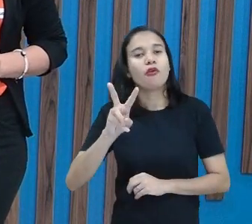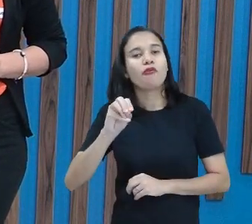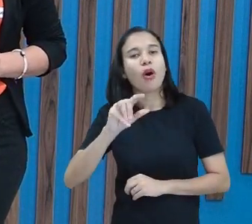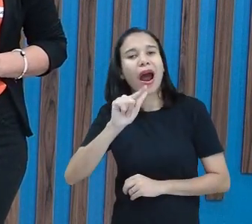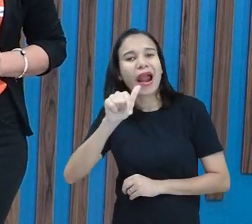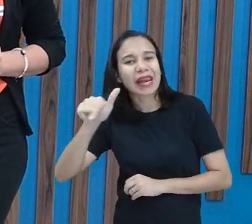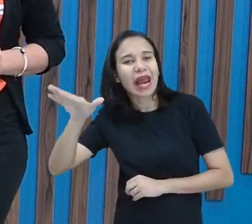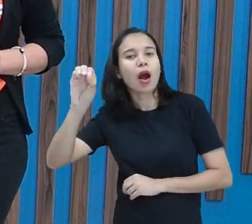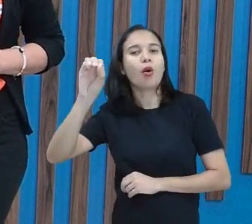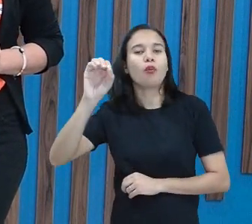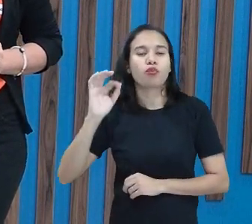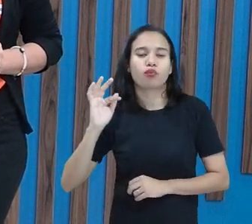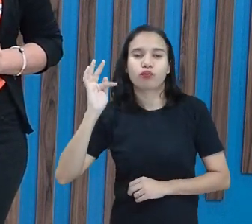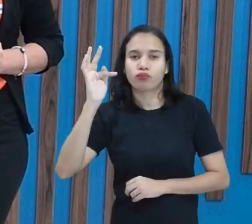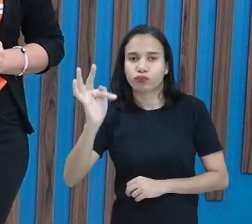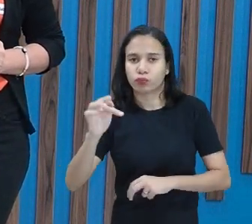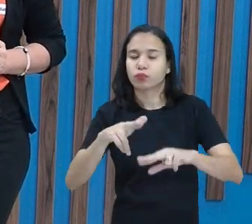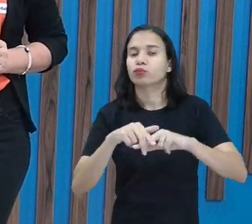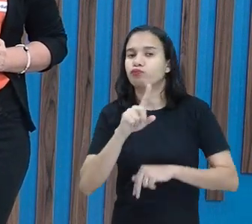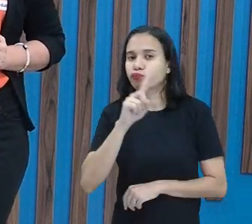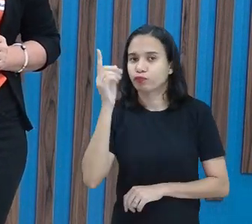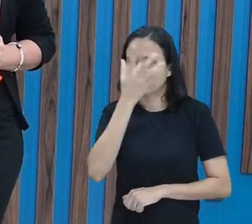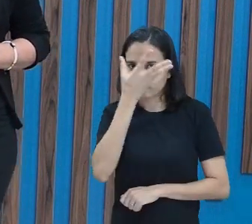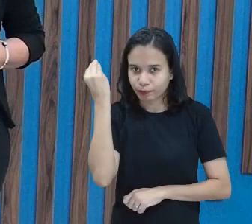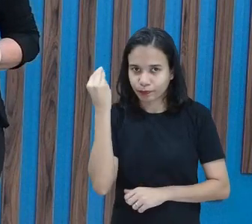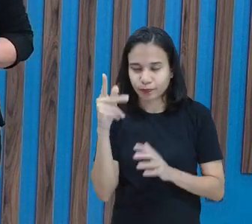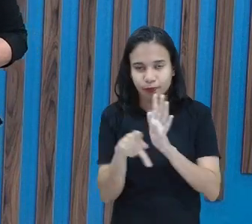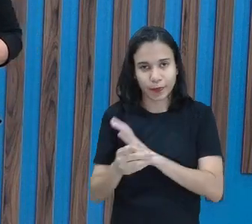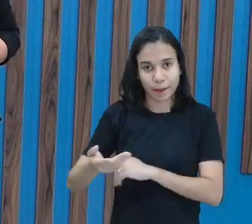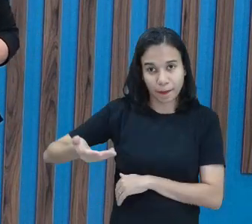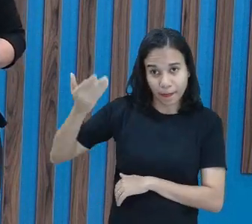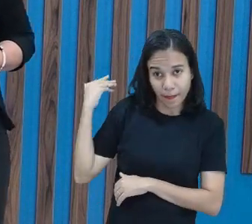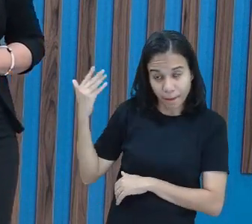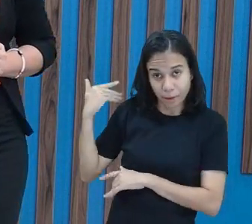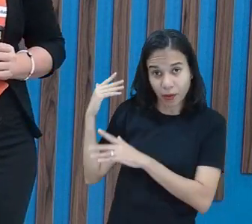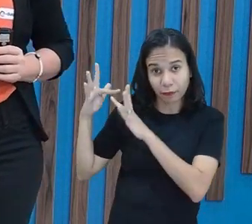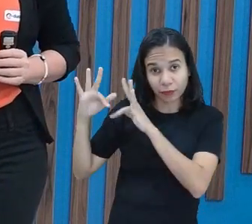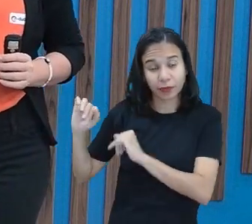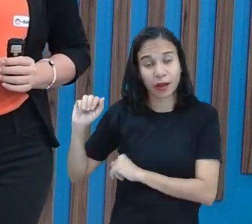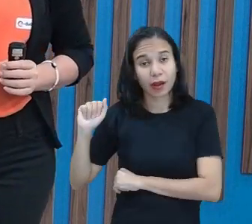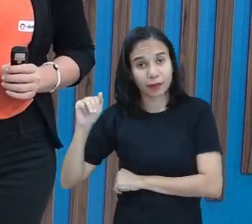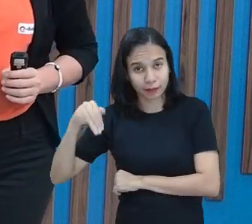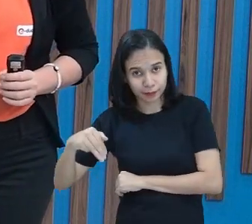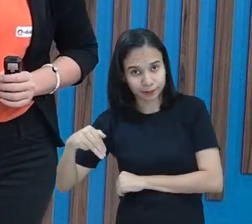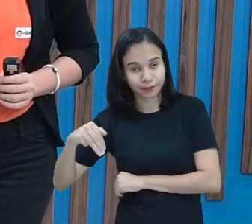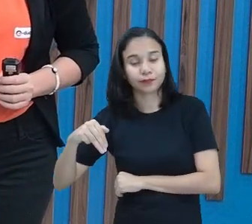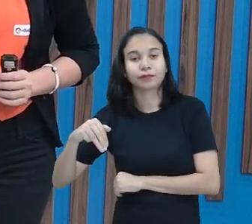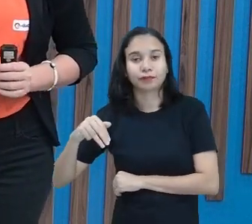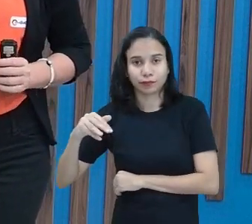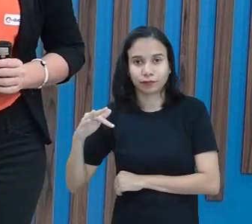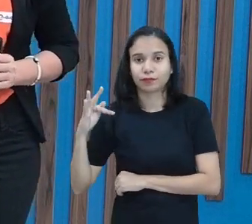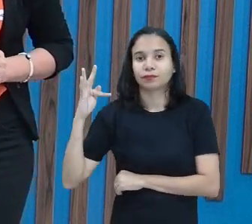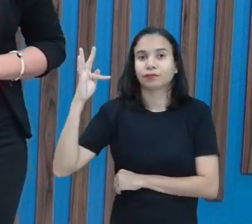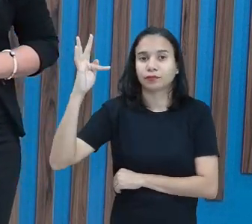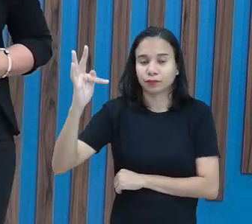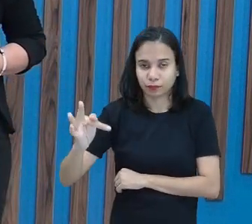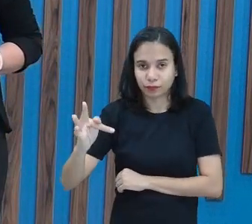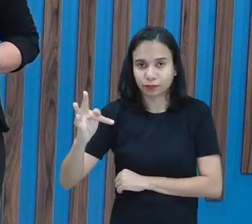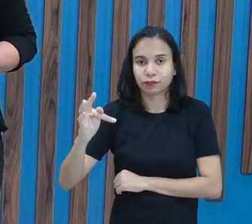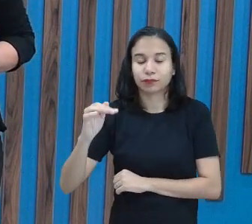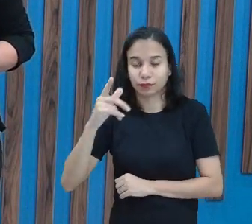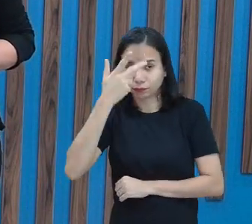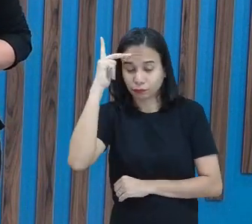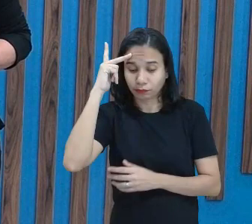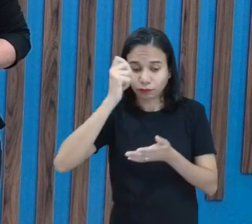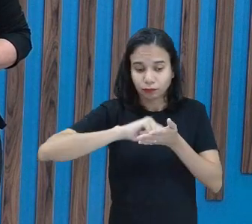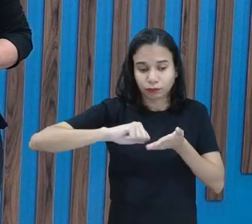no futuro. Então, não esquece. No passado, termina com AM. No futuro, quando